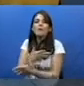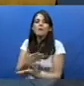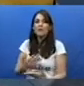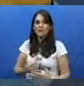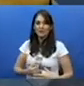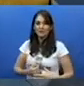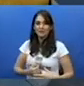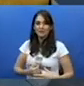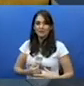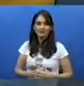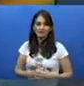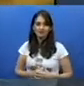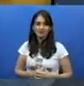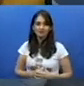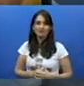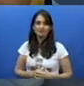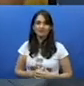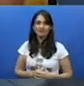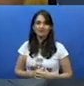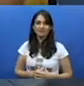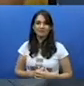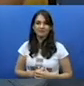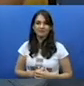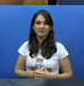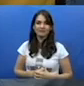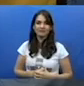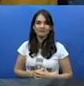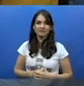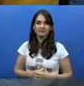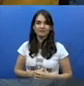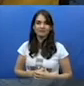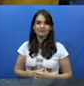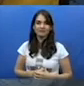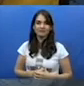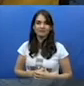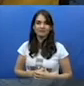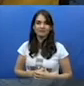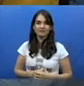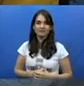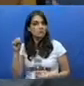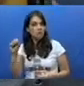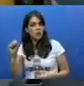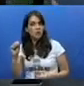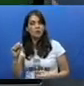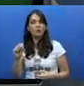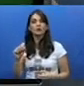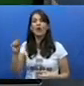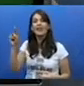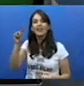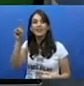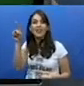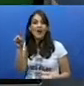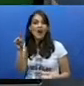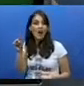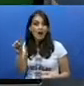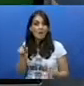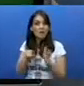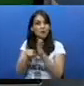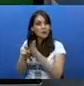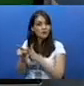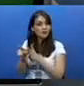aquele parágrafo terminou. Sinalzinho de interrogação quando for pergunta, sinalzinho